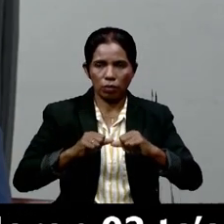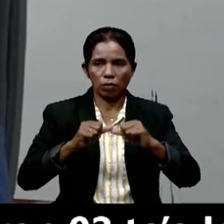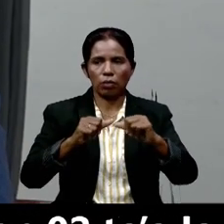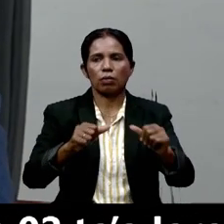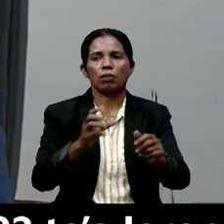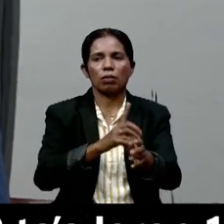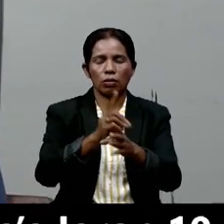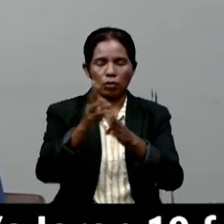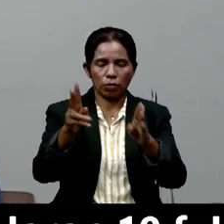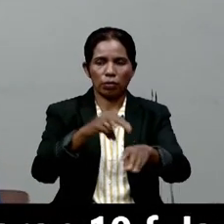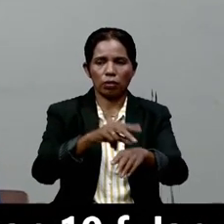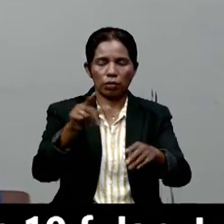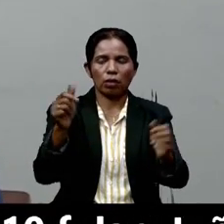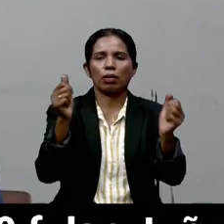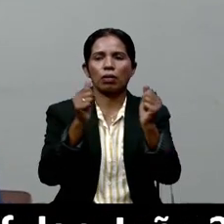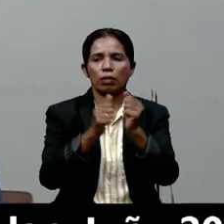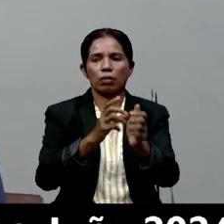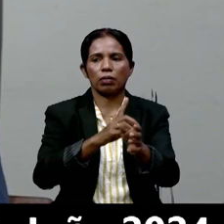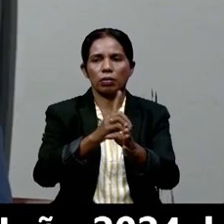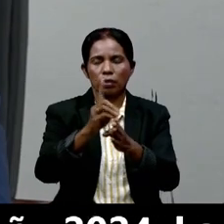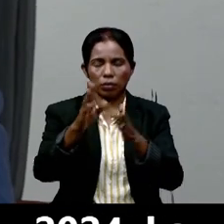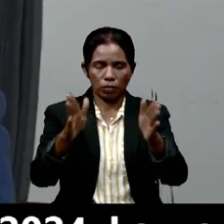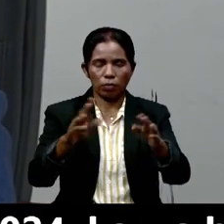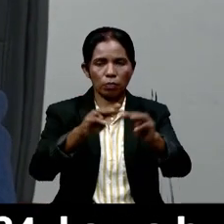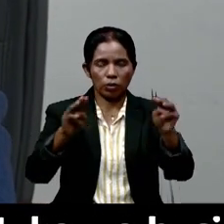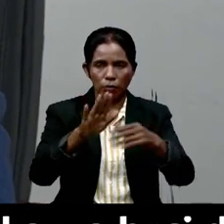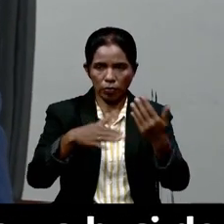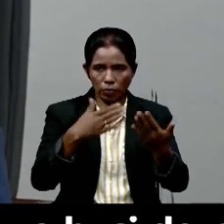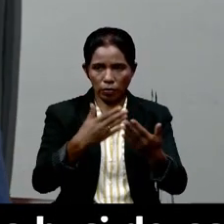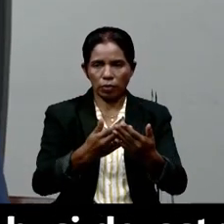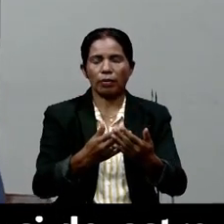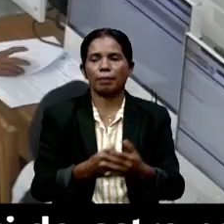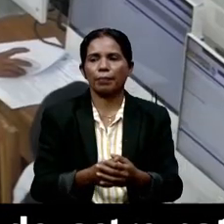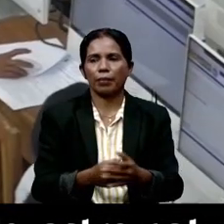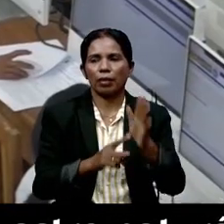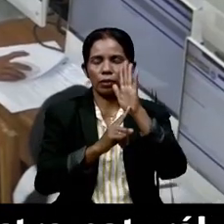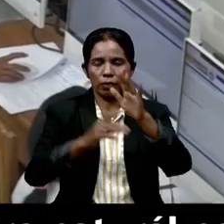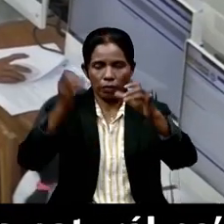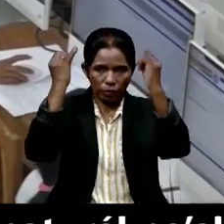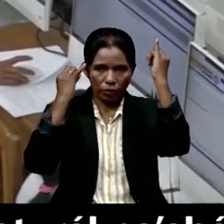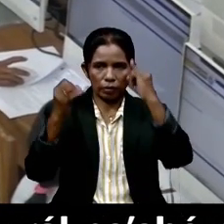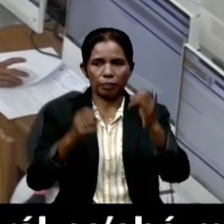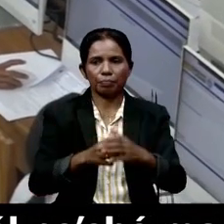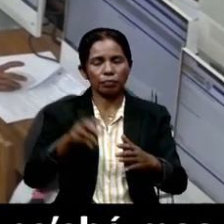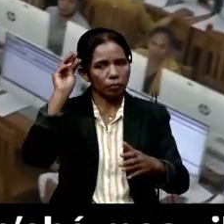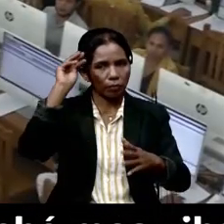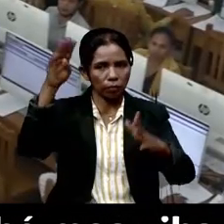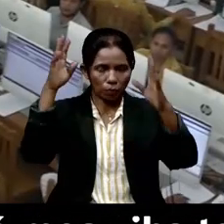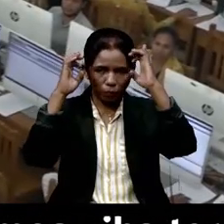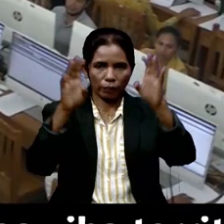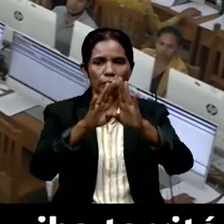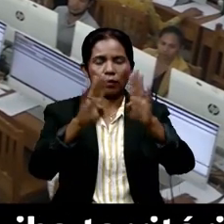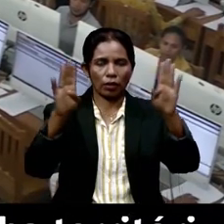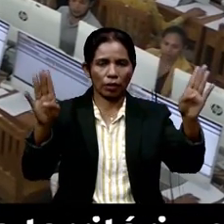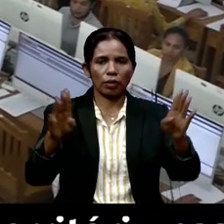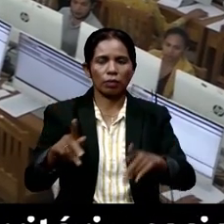direktur nasional ho Diretor Municipio Sira Paratu, atau informasi. Durante o Ministério da Educação, bloqueou no